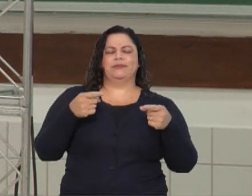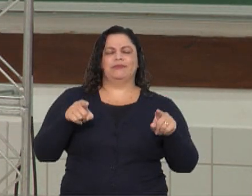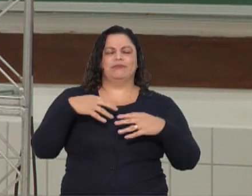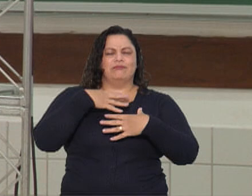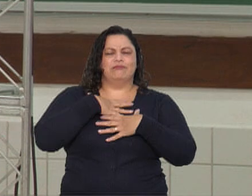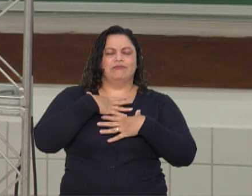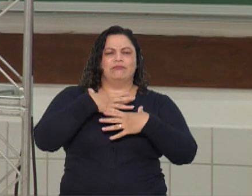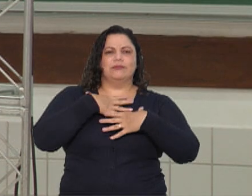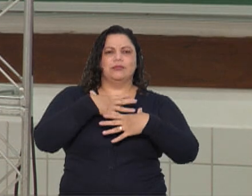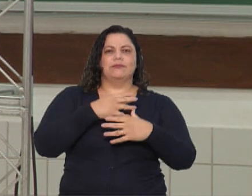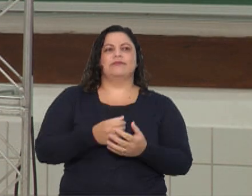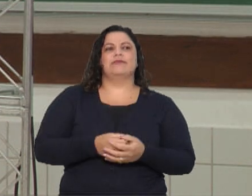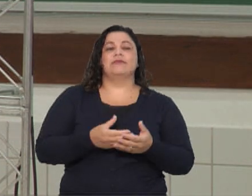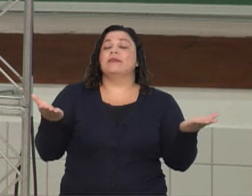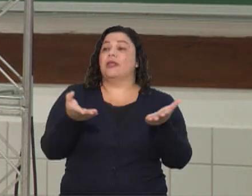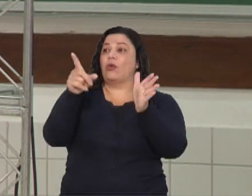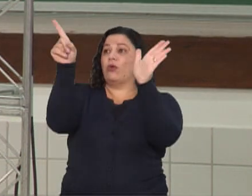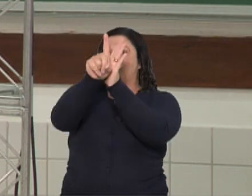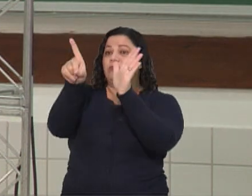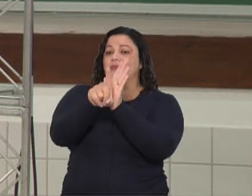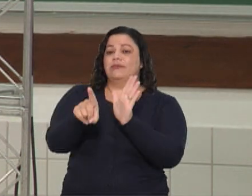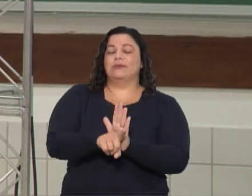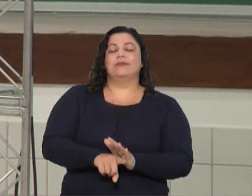Então agora a gente vai para o nosso quiz.